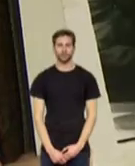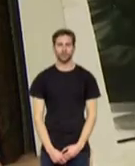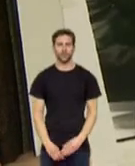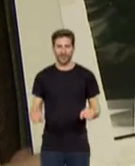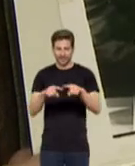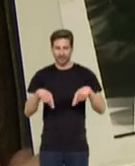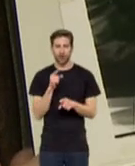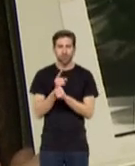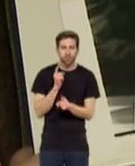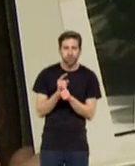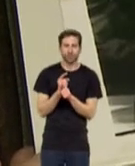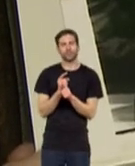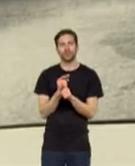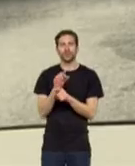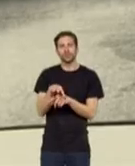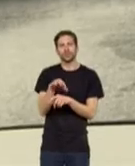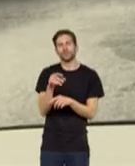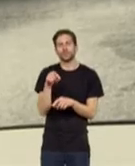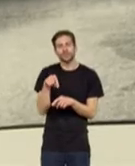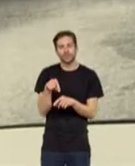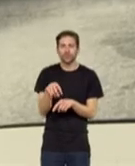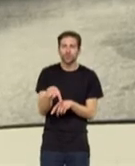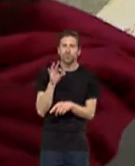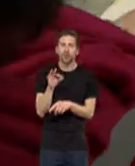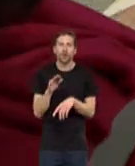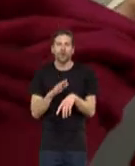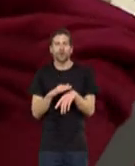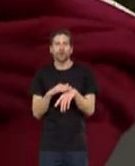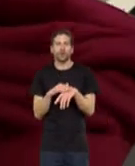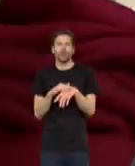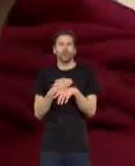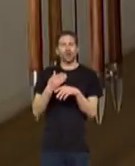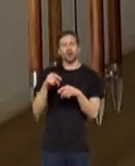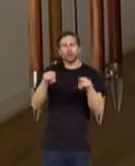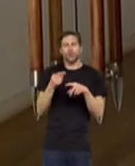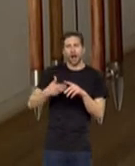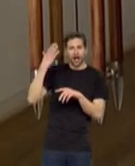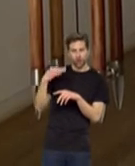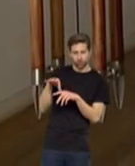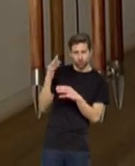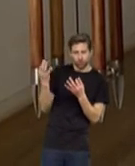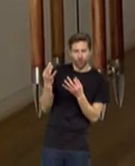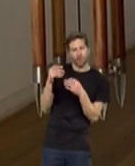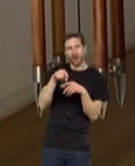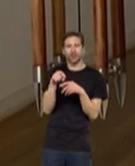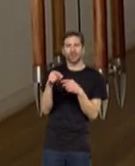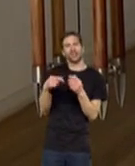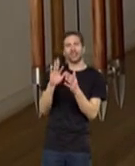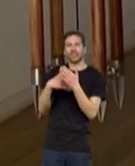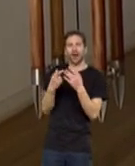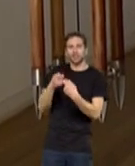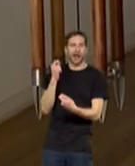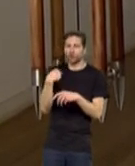Este sítio também é uma escolha afetiva e, na verdade, ele não é dissociável da escolha anterior, porque eu nasci para a fotografia e